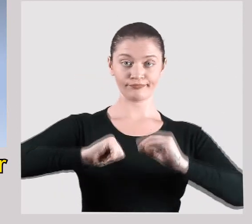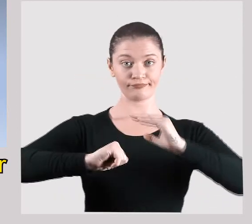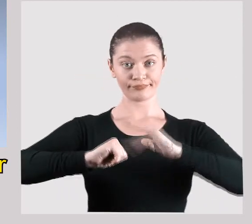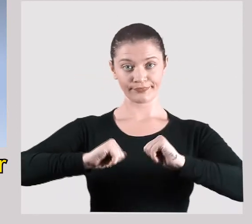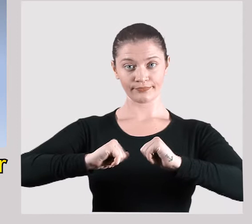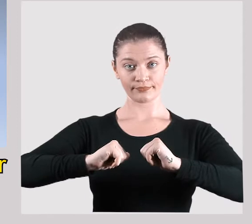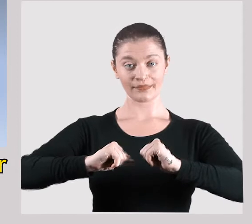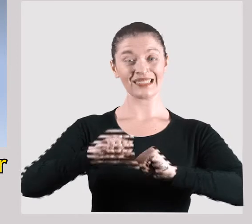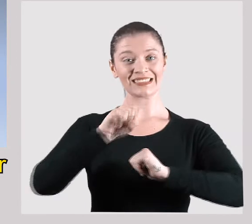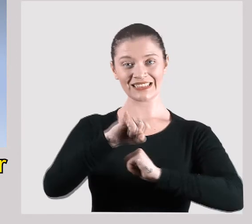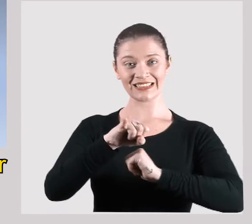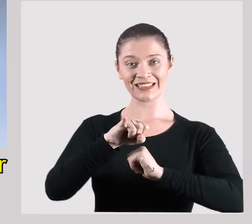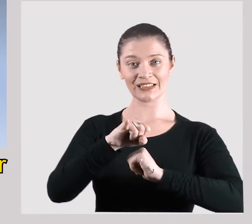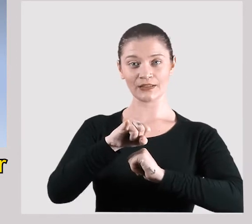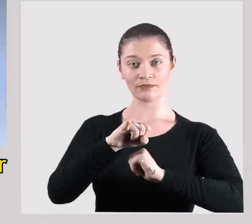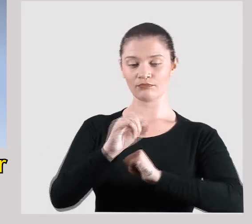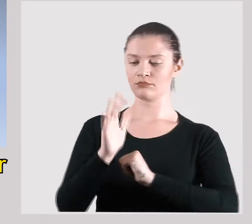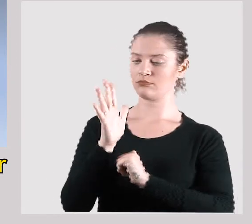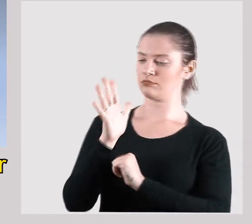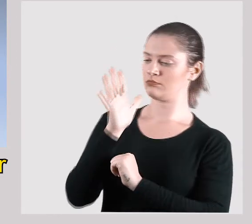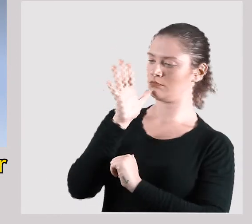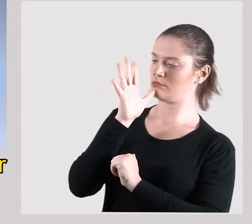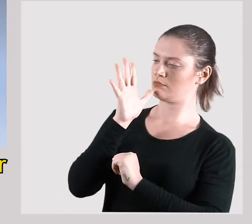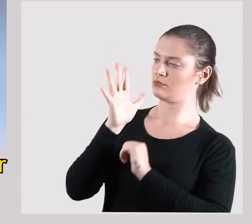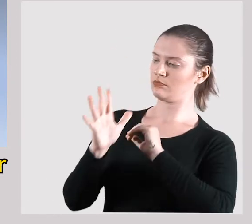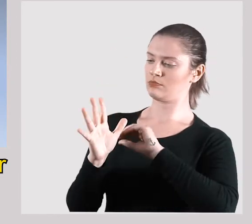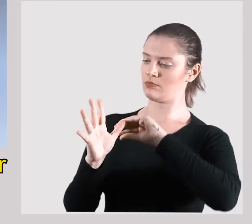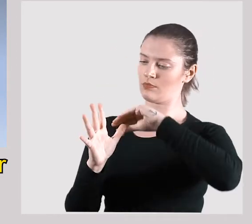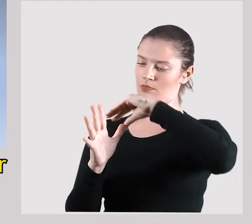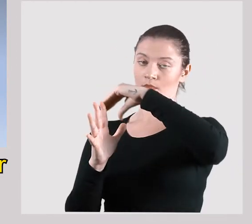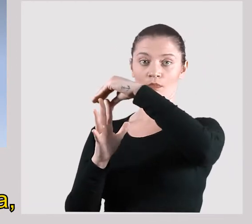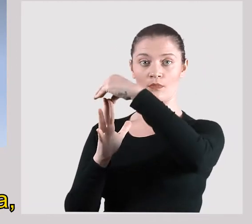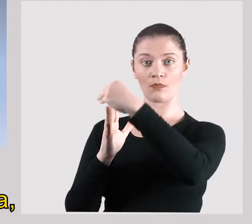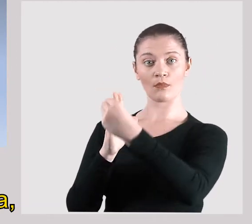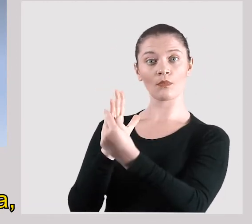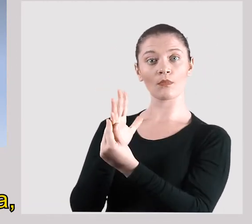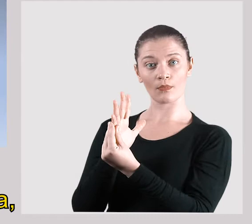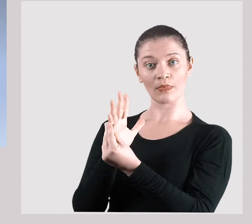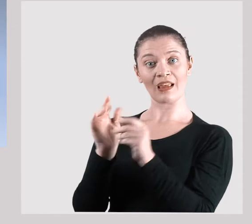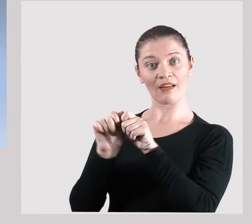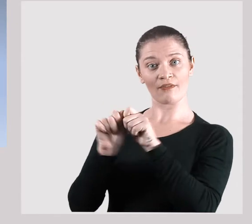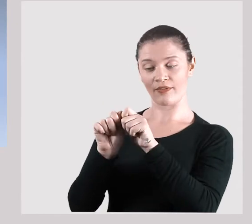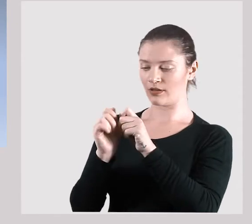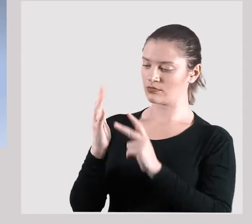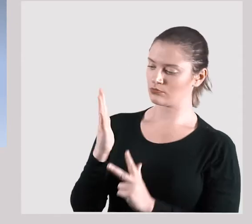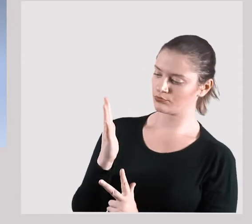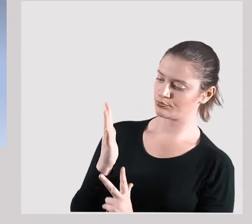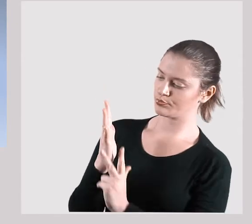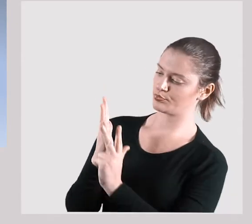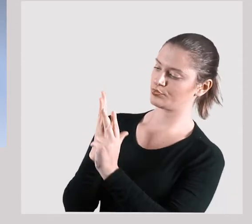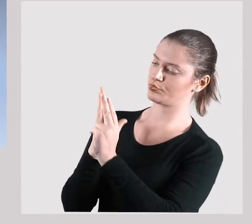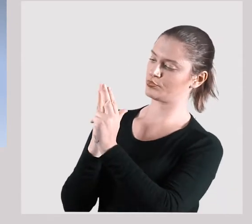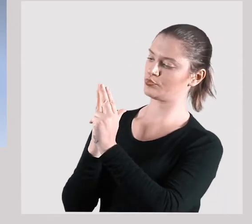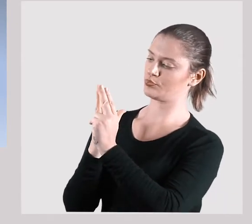Se essa pele do pênis não necrosar, tiver alguma complicação, tem que fazer uma nova cirurgia, tirar uma alça do intestino e fazer